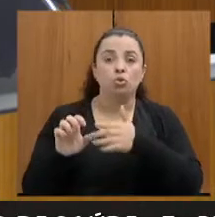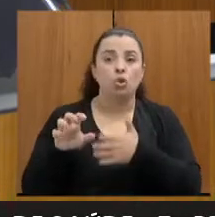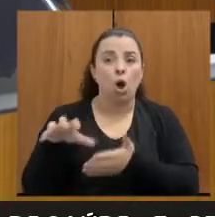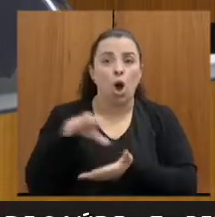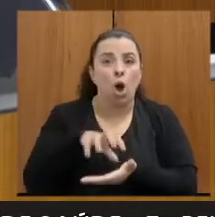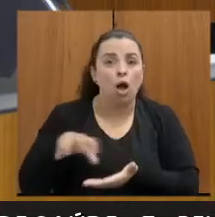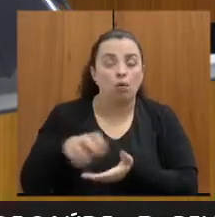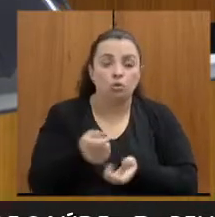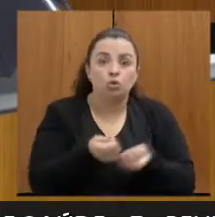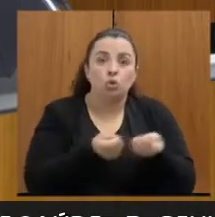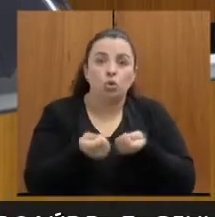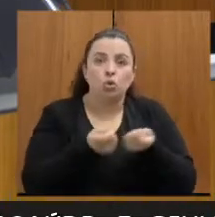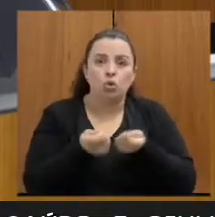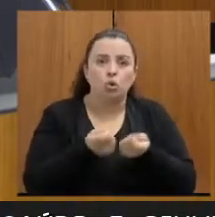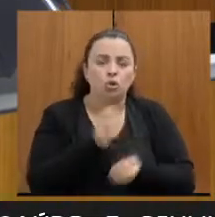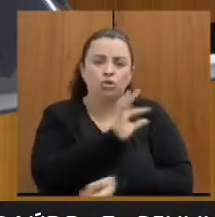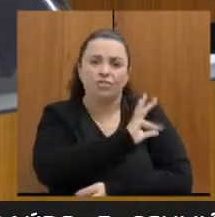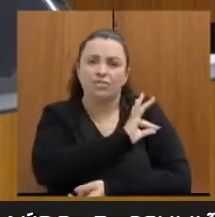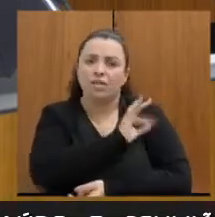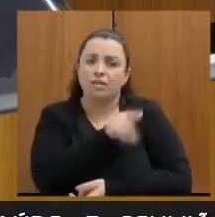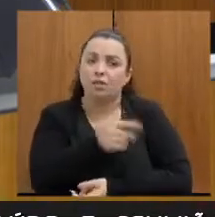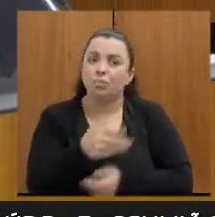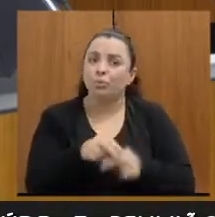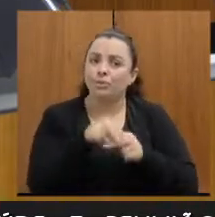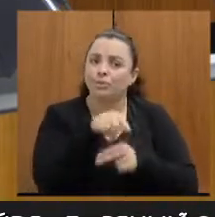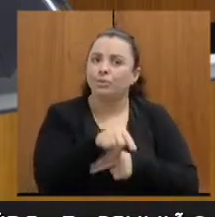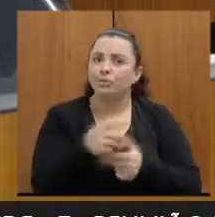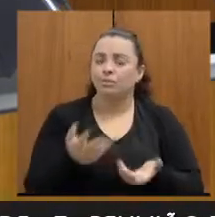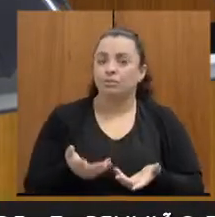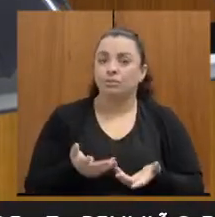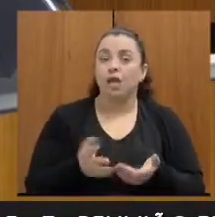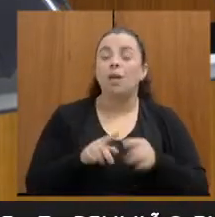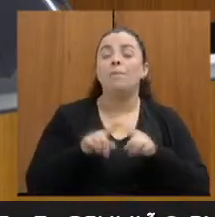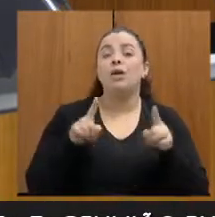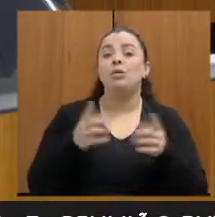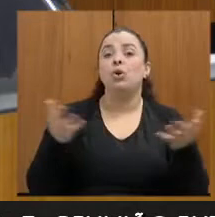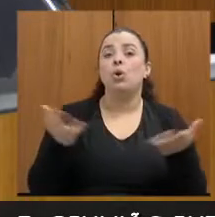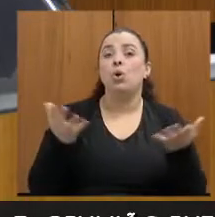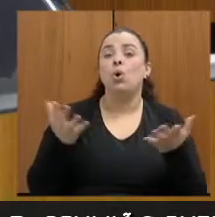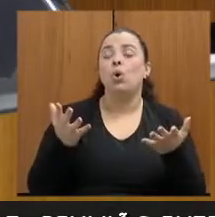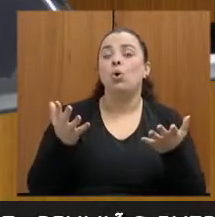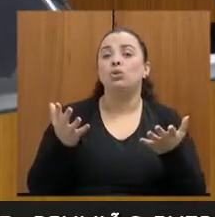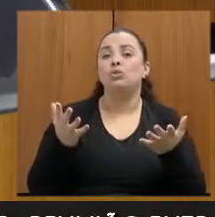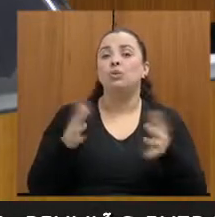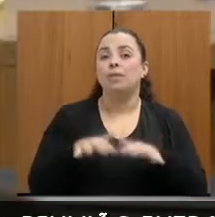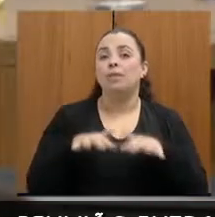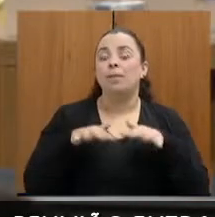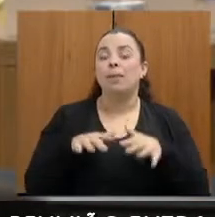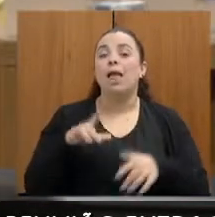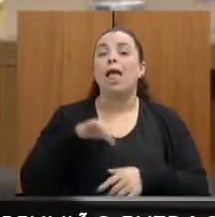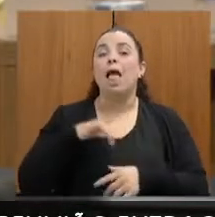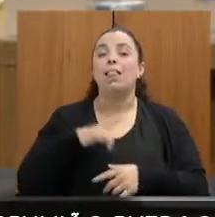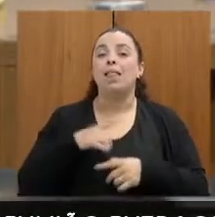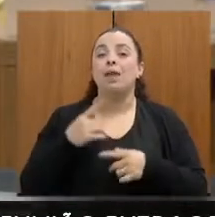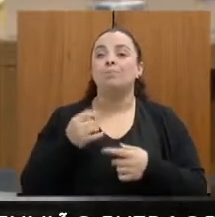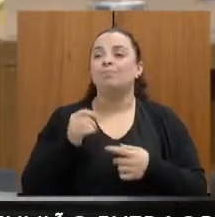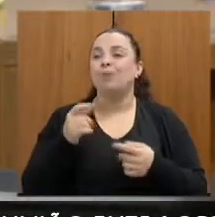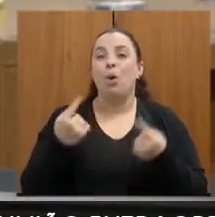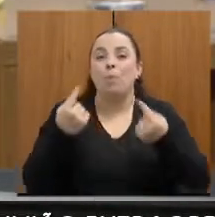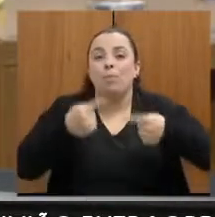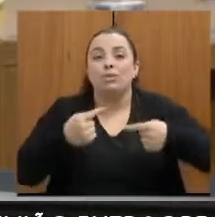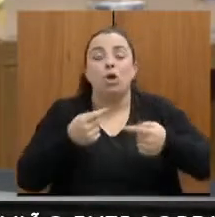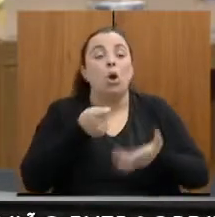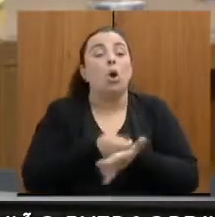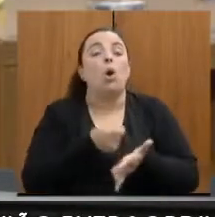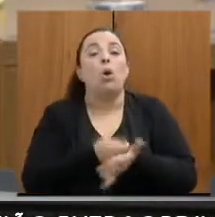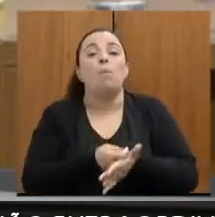dessa situação e hoje o que a gente assiste aqui na Assembleia muita das vezes é oposição cobrar para ver